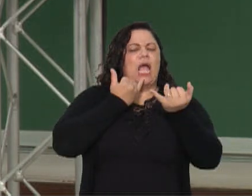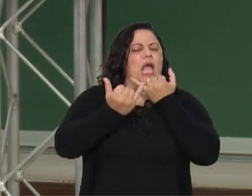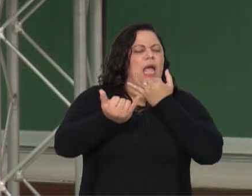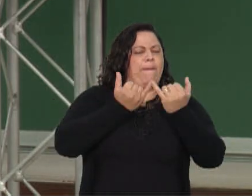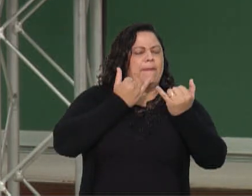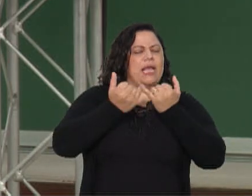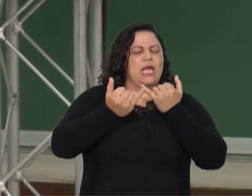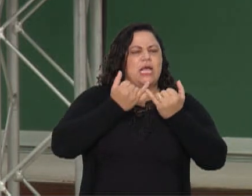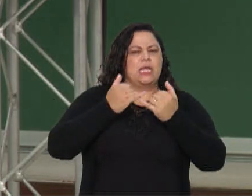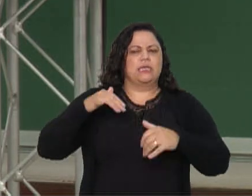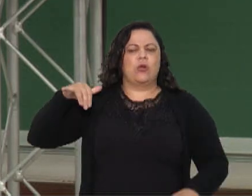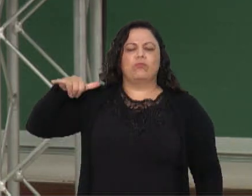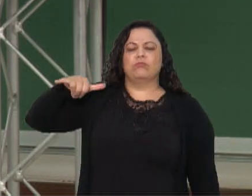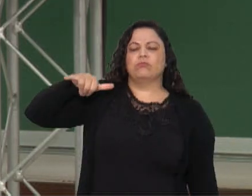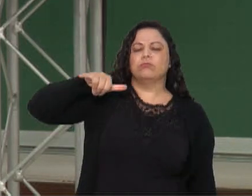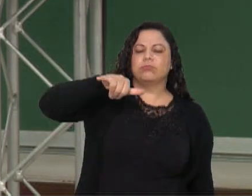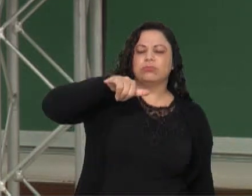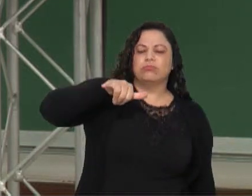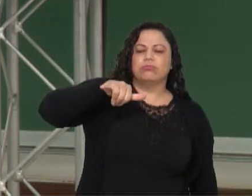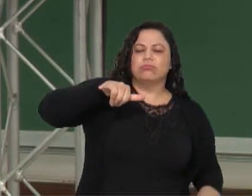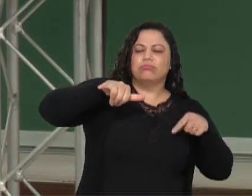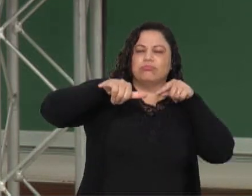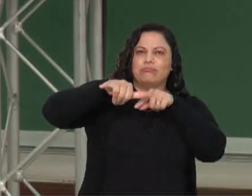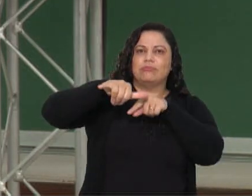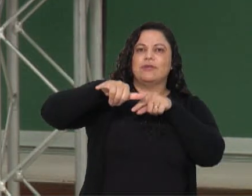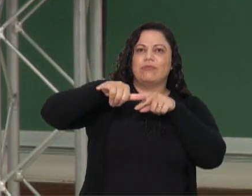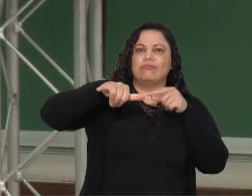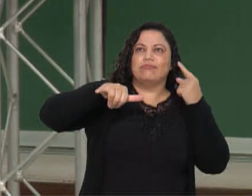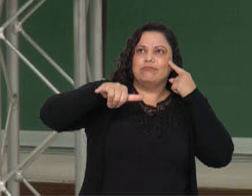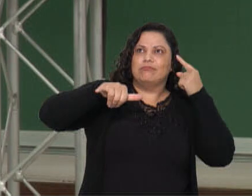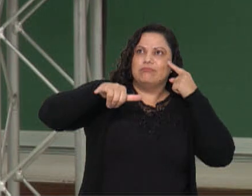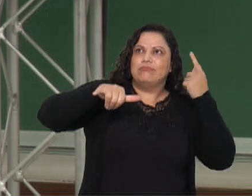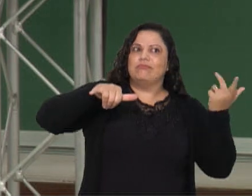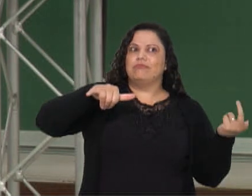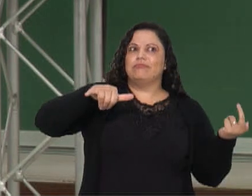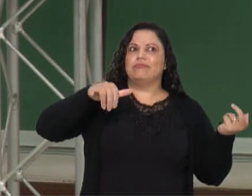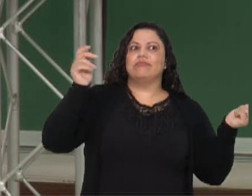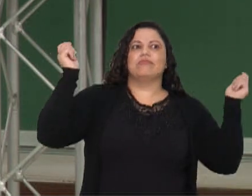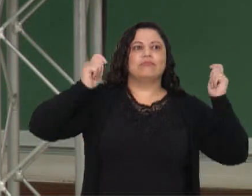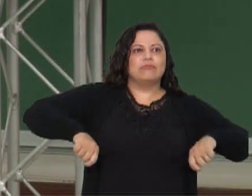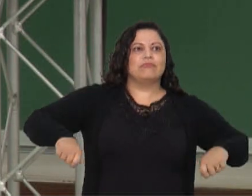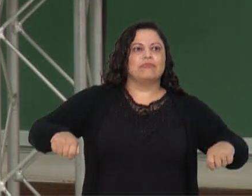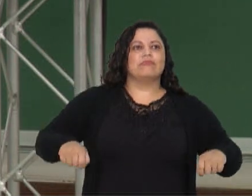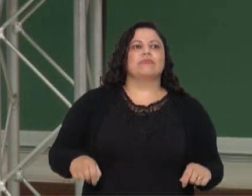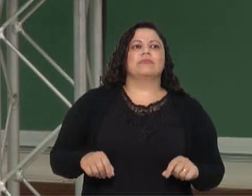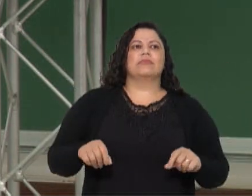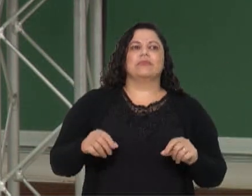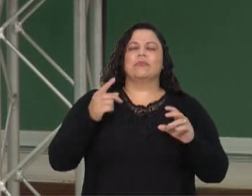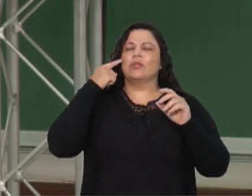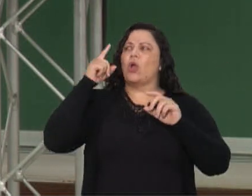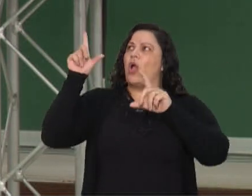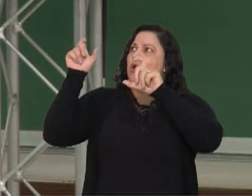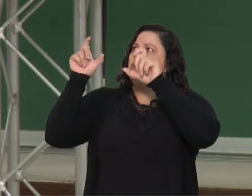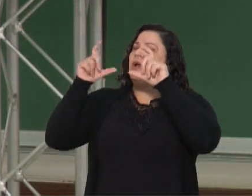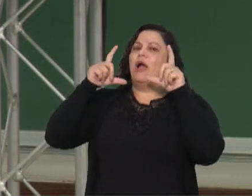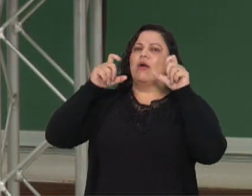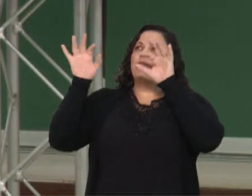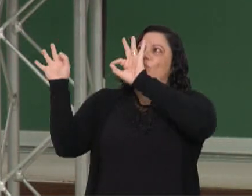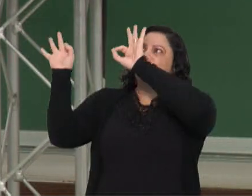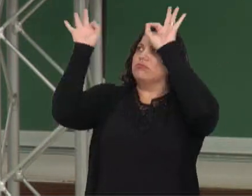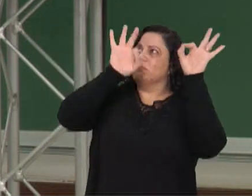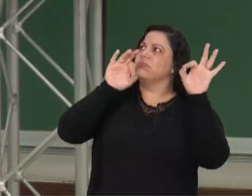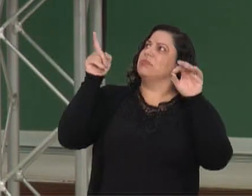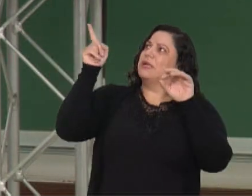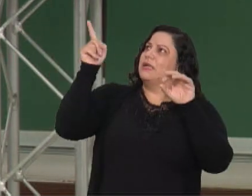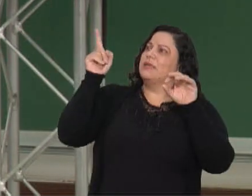né? Então, notem lá. E eu trouxe aqui um panorama, né, visto aéreo, né, da cidade de Brasília, em que